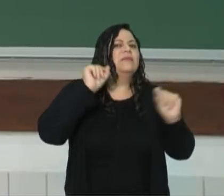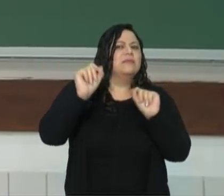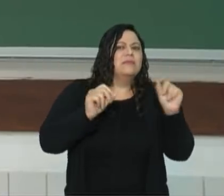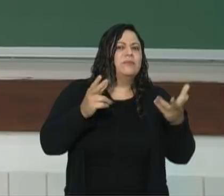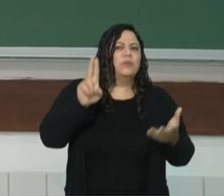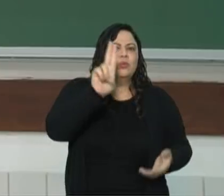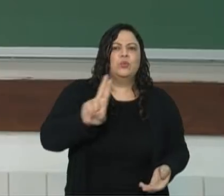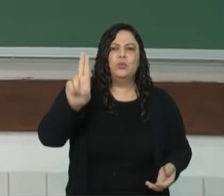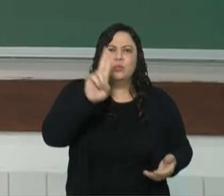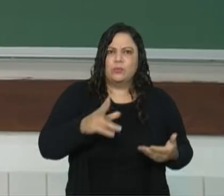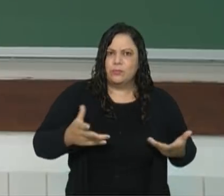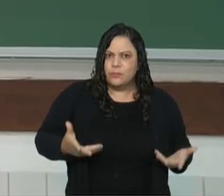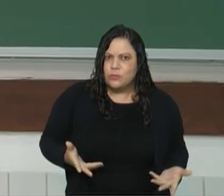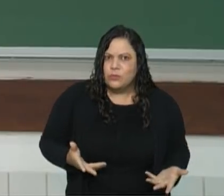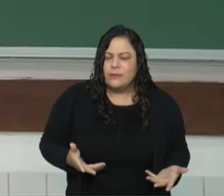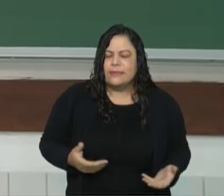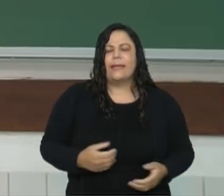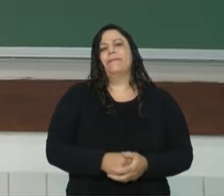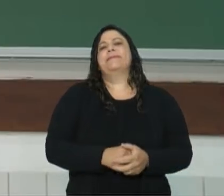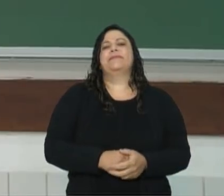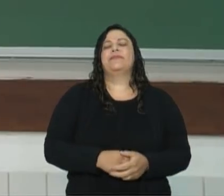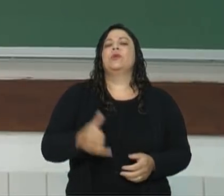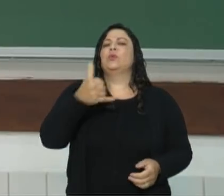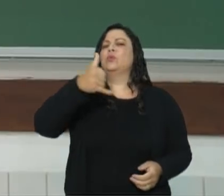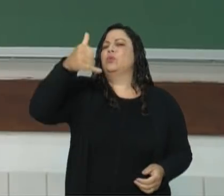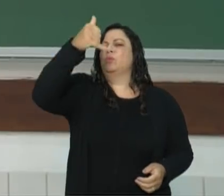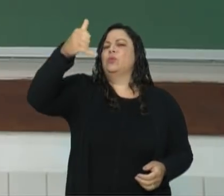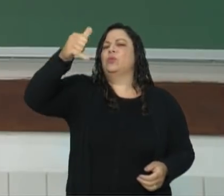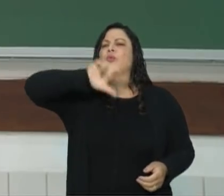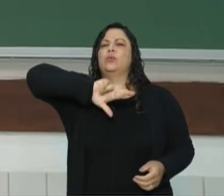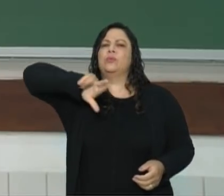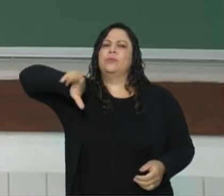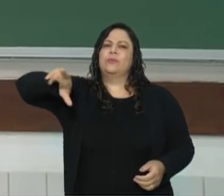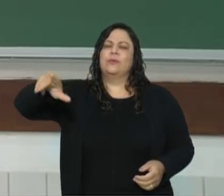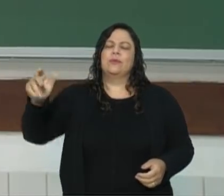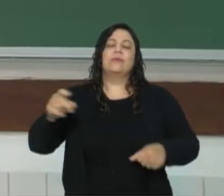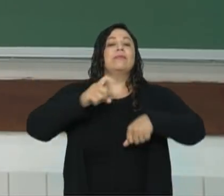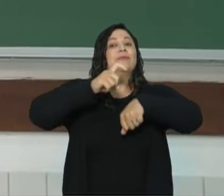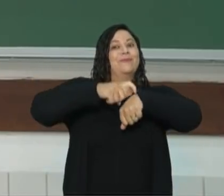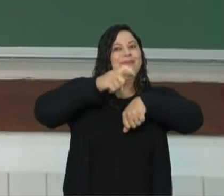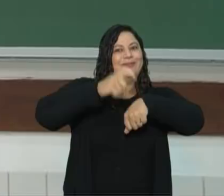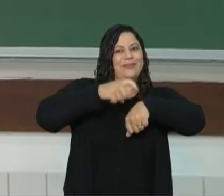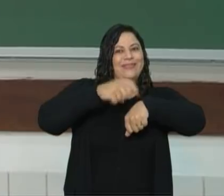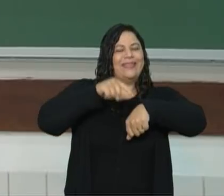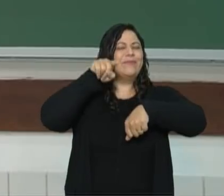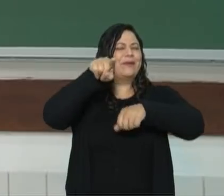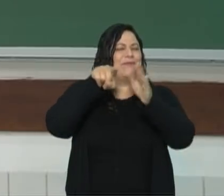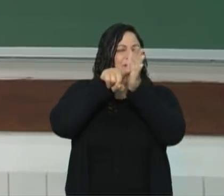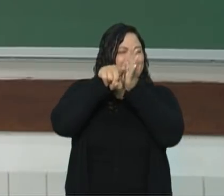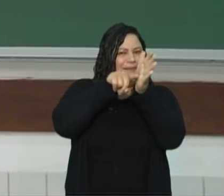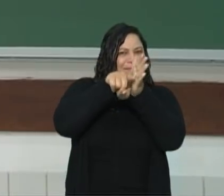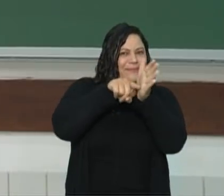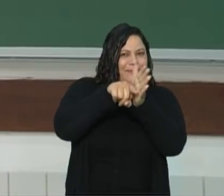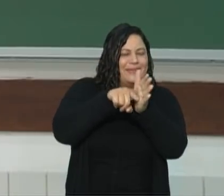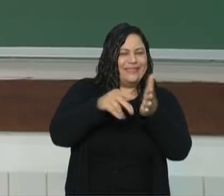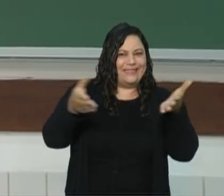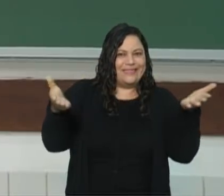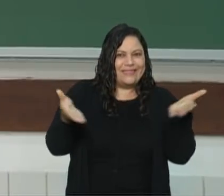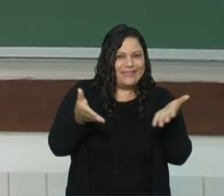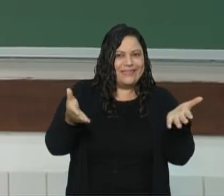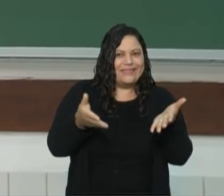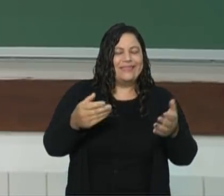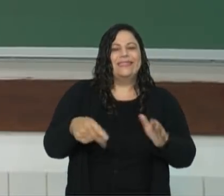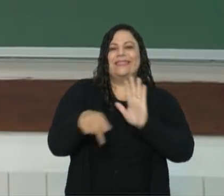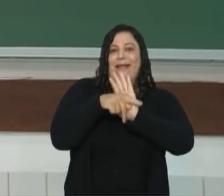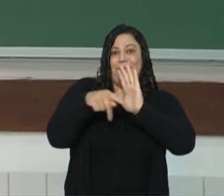crédito? Vencimentos, juros e outras coisas? Vou te dar um tempo para você pesquisar aí no seu repertório